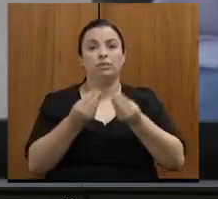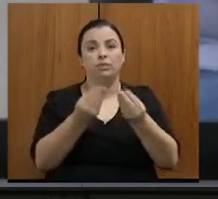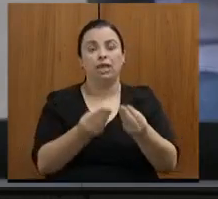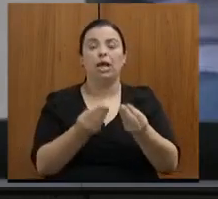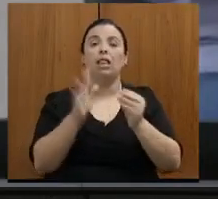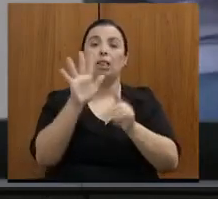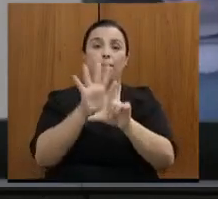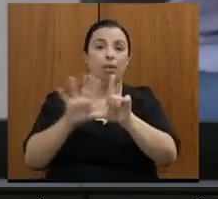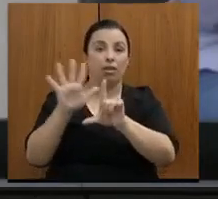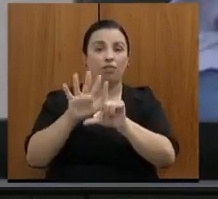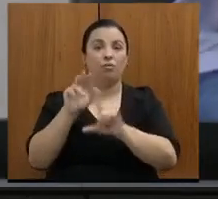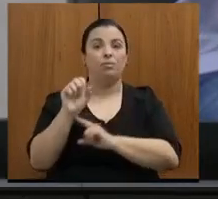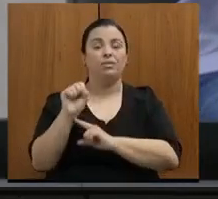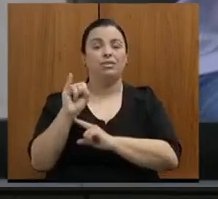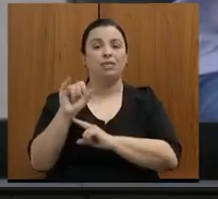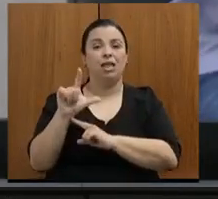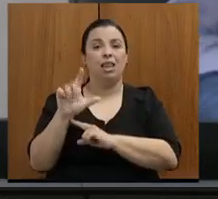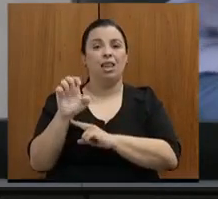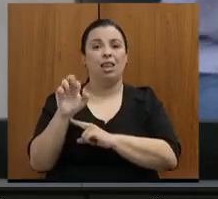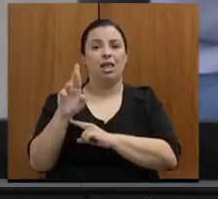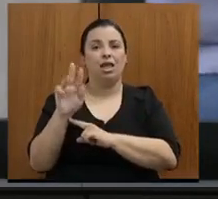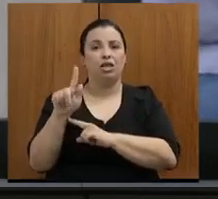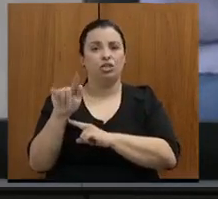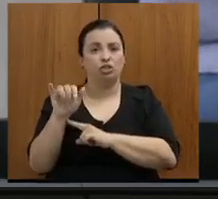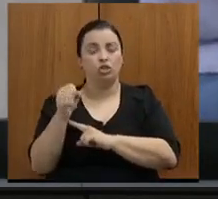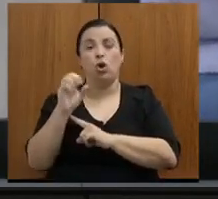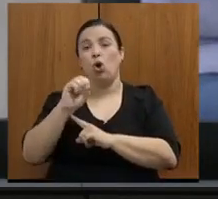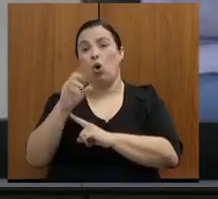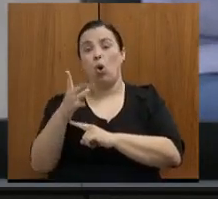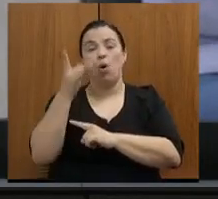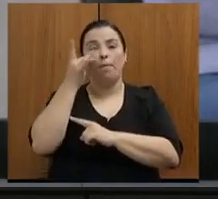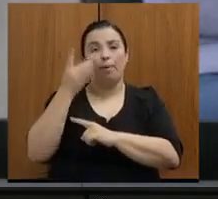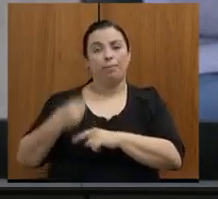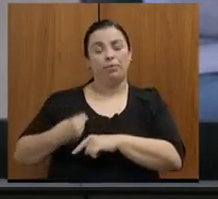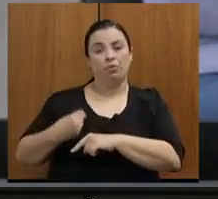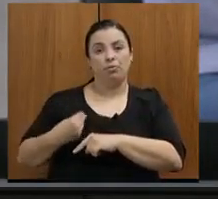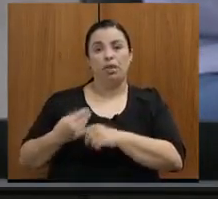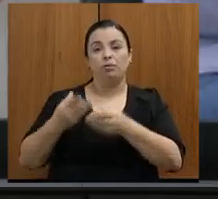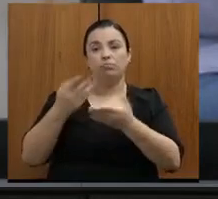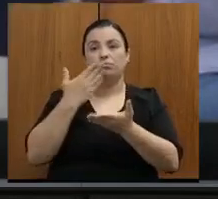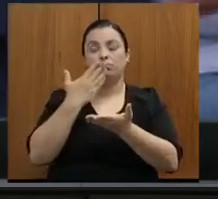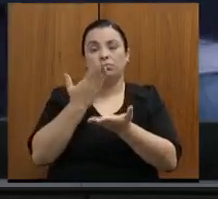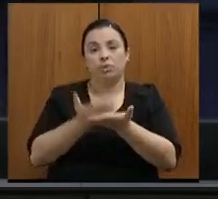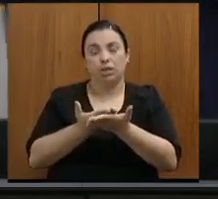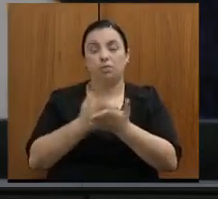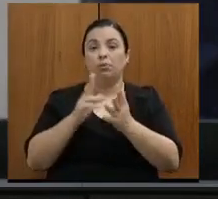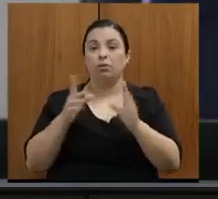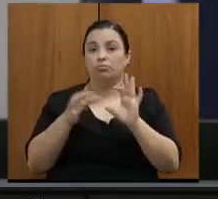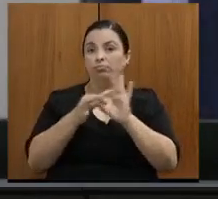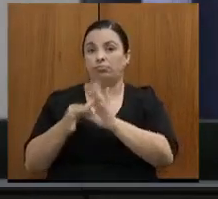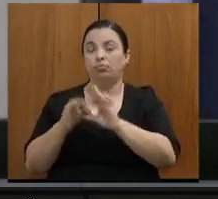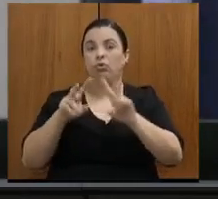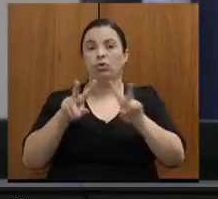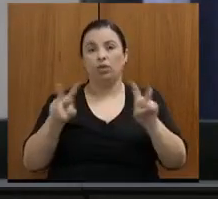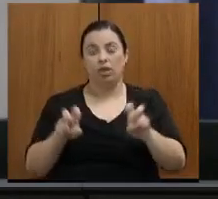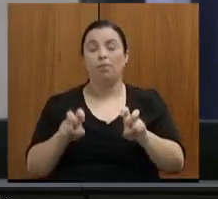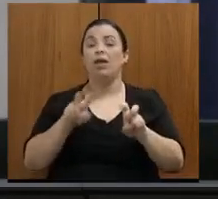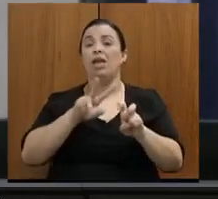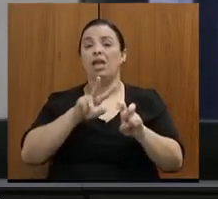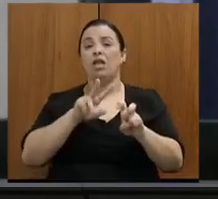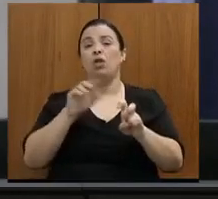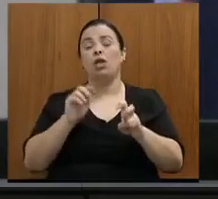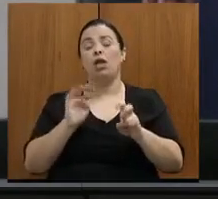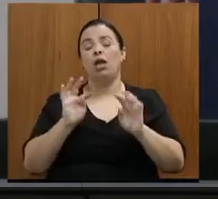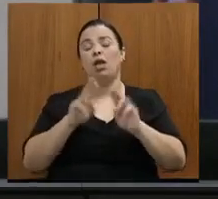pessoalmente, requerimentos contendo recomendações referentes ao tema abordado, que serão deliberadas ao final dessa